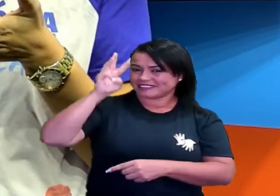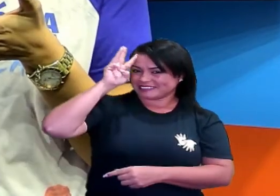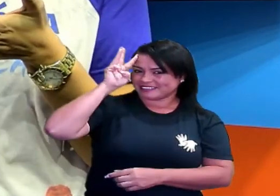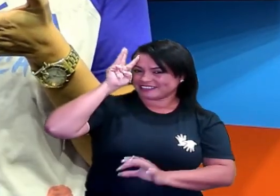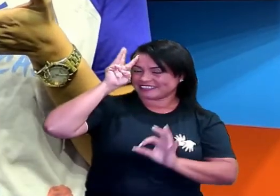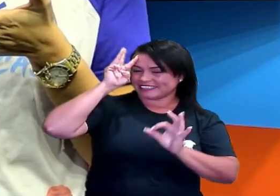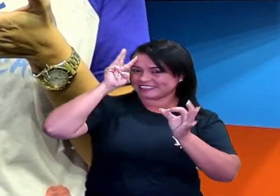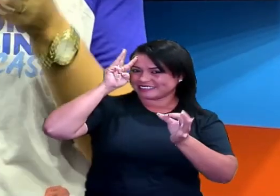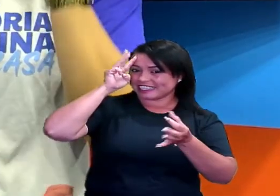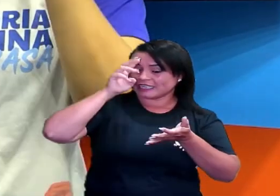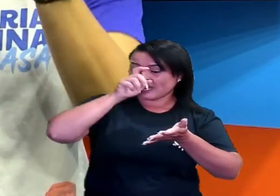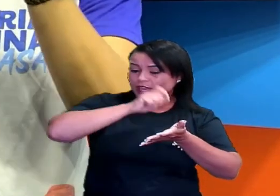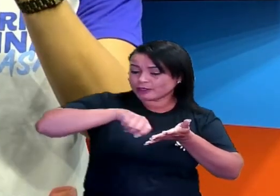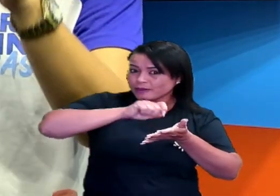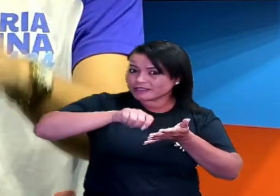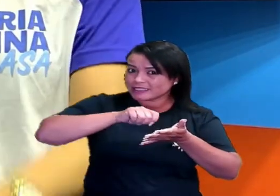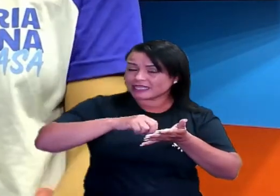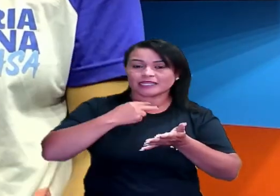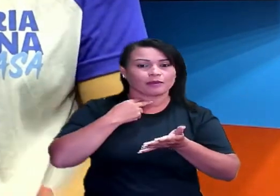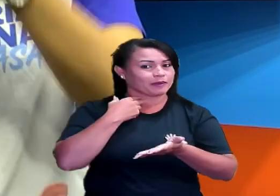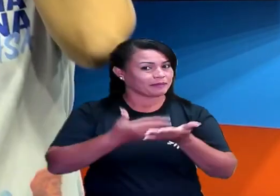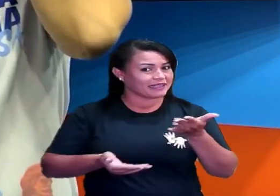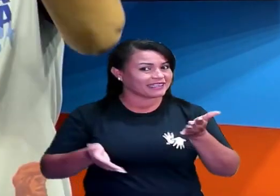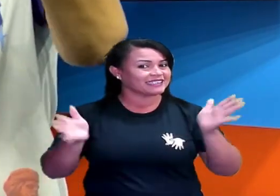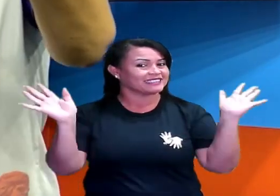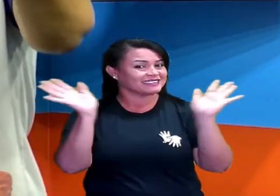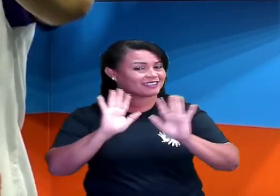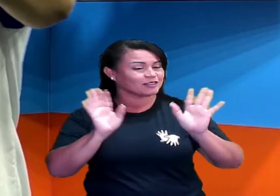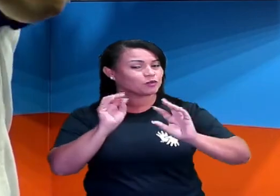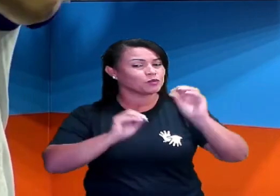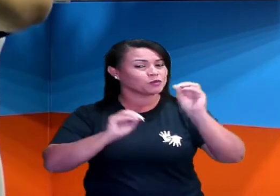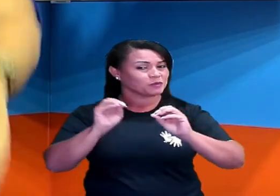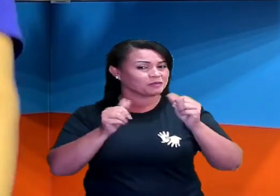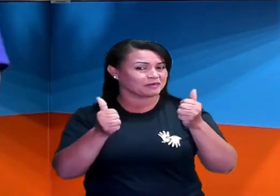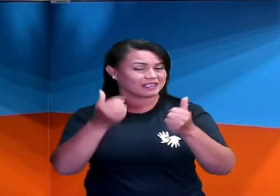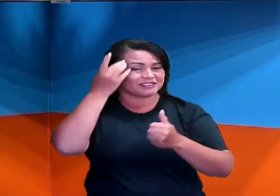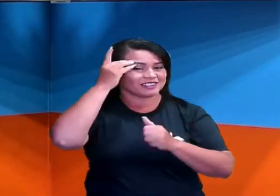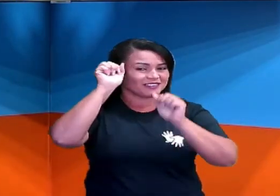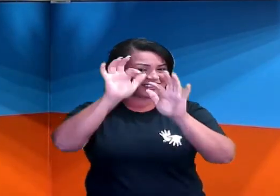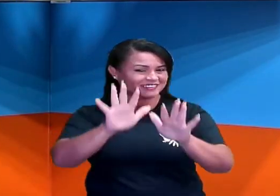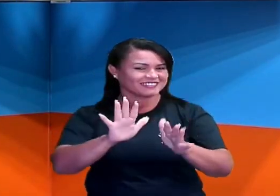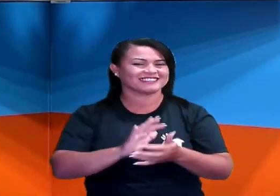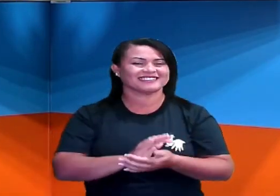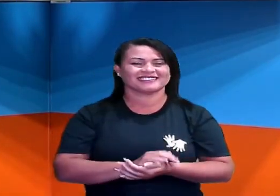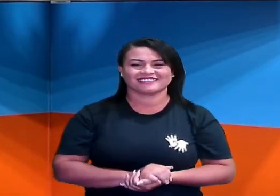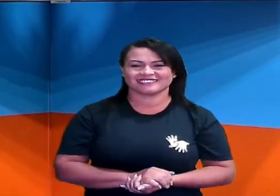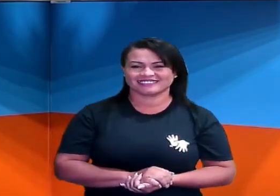Então, ó, anota aí e não perde, tá? Beijo pra vocês, fiquem com Deus.